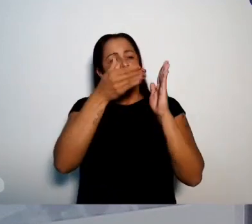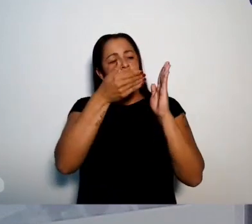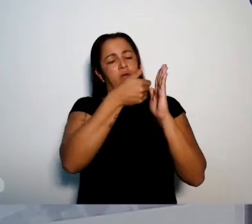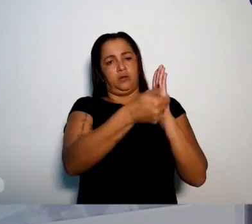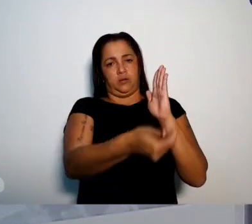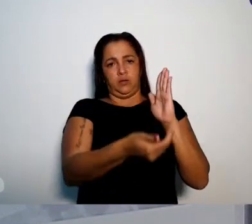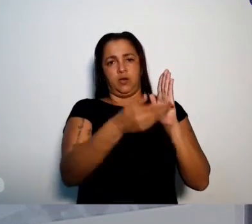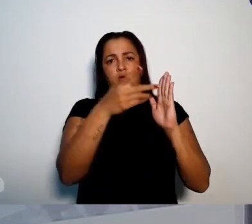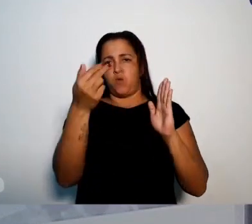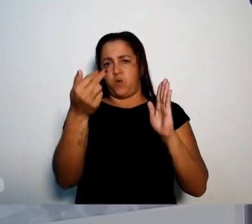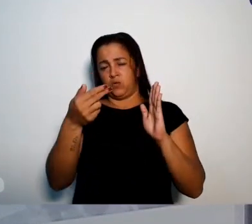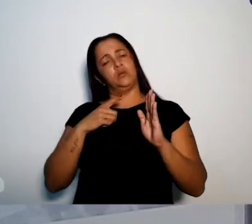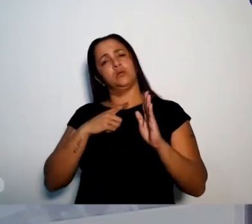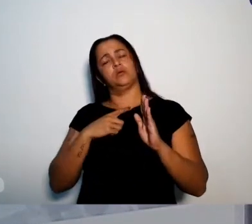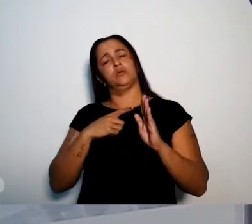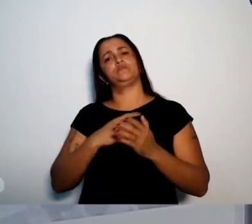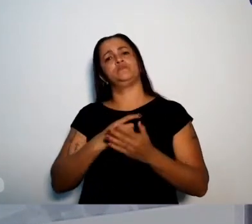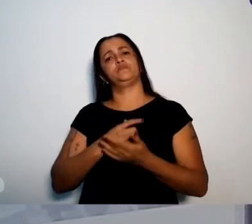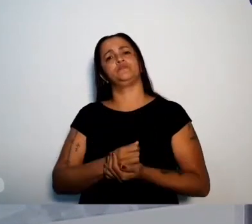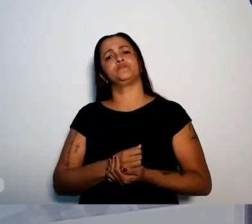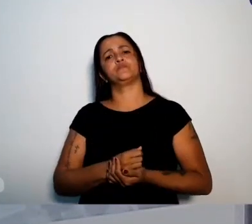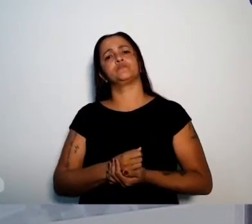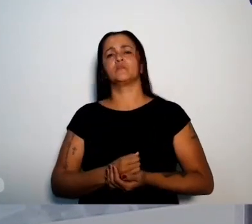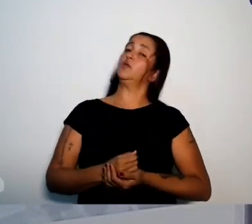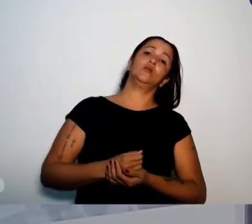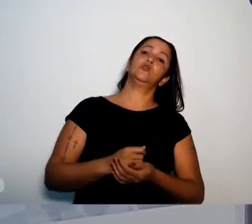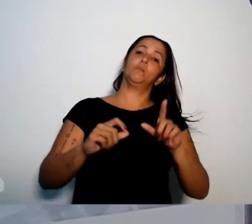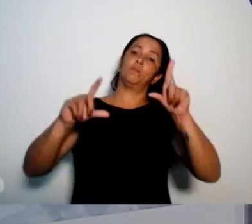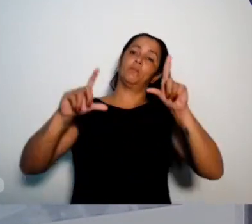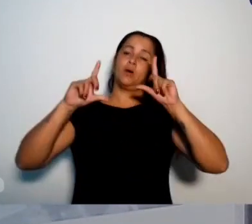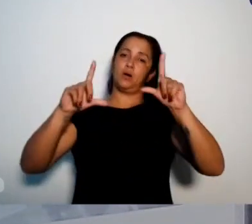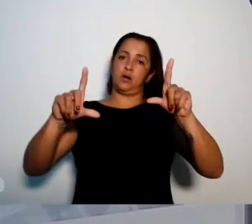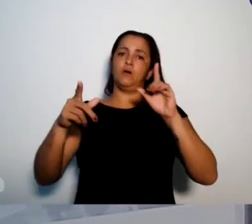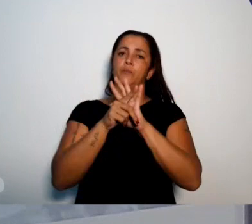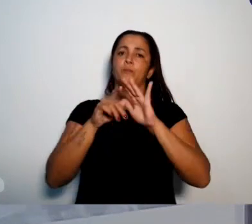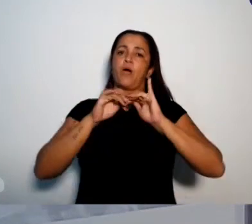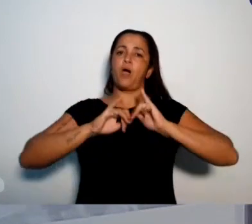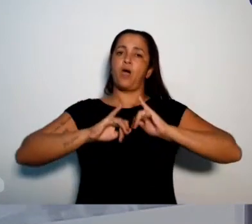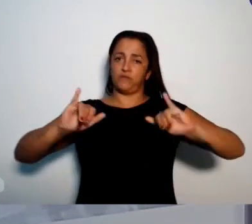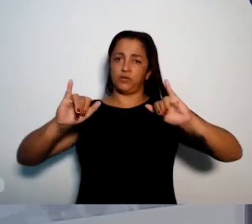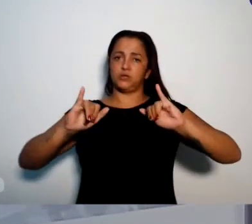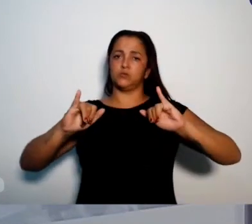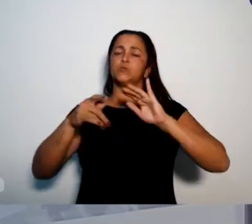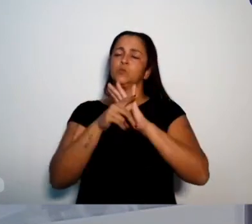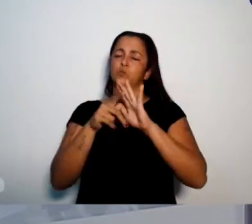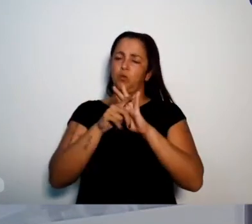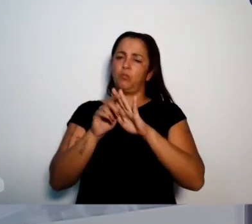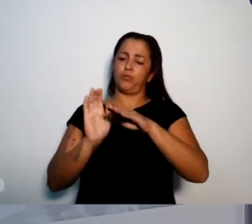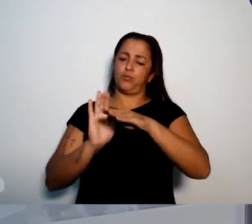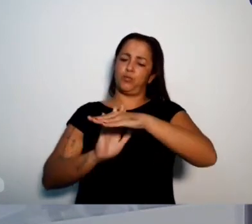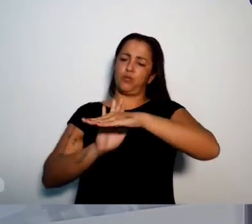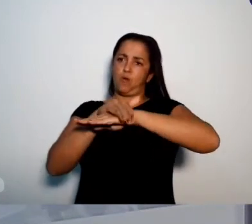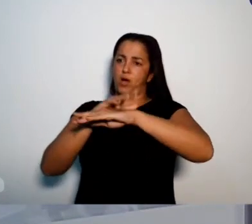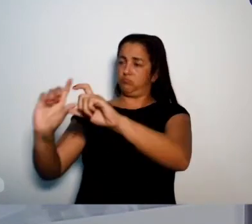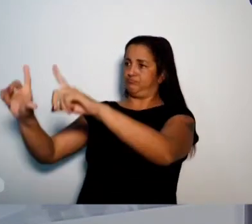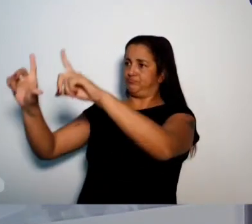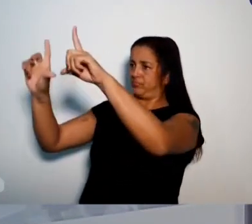colocação de placas de aviso de lombada. Sentido